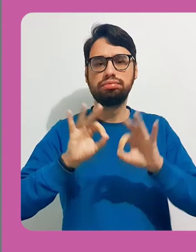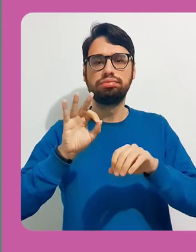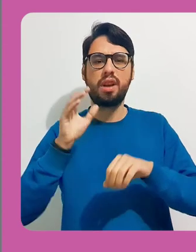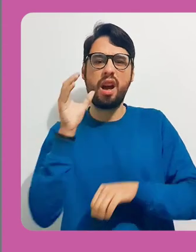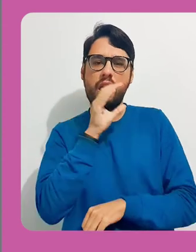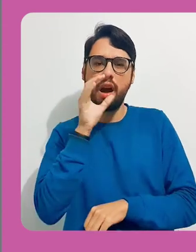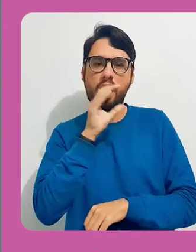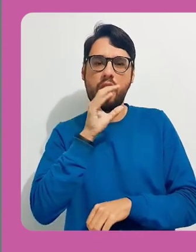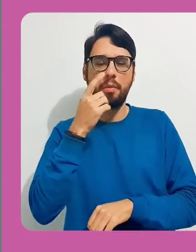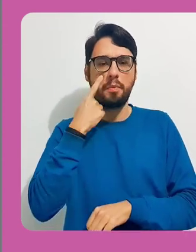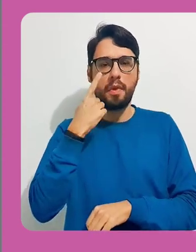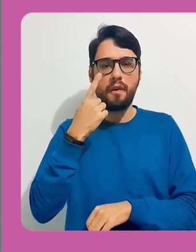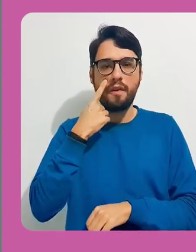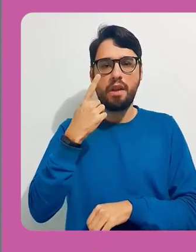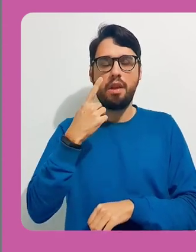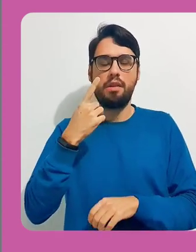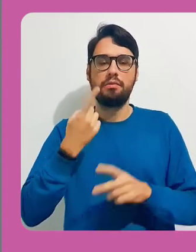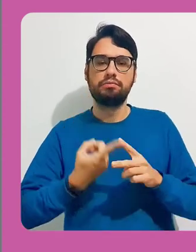para vocês verem